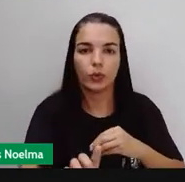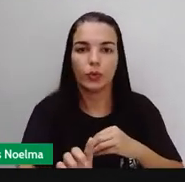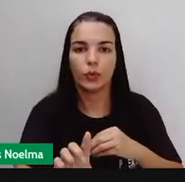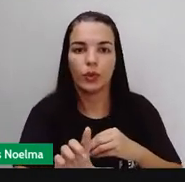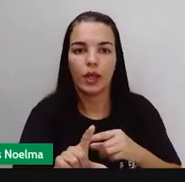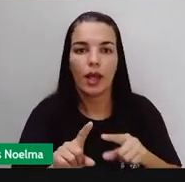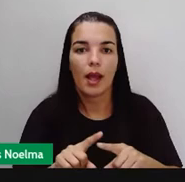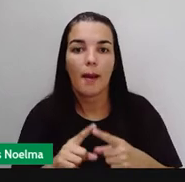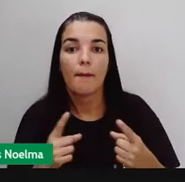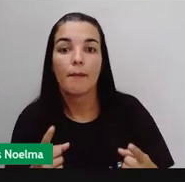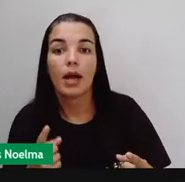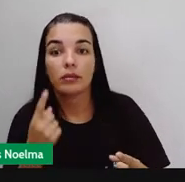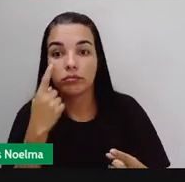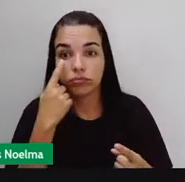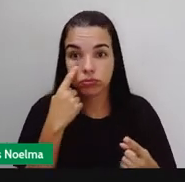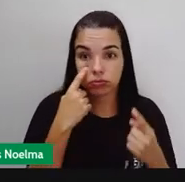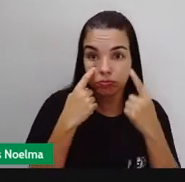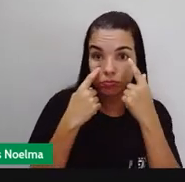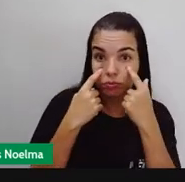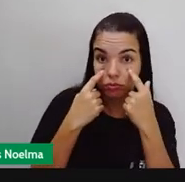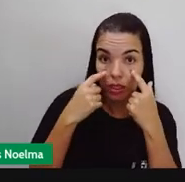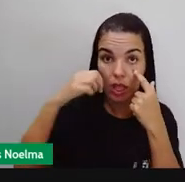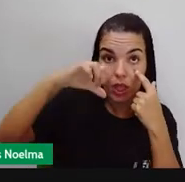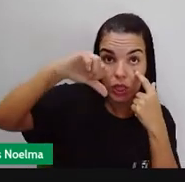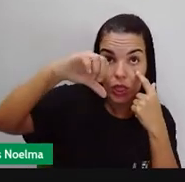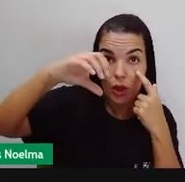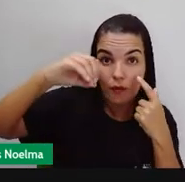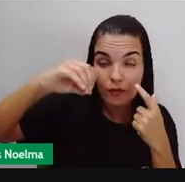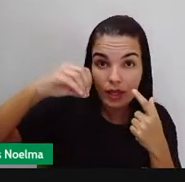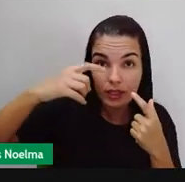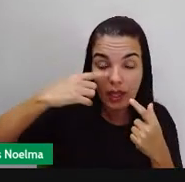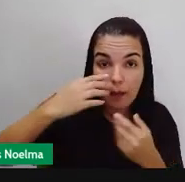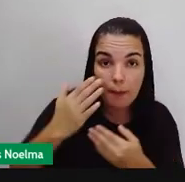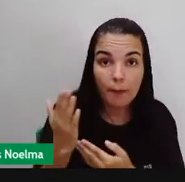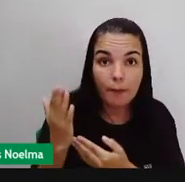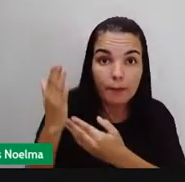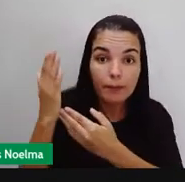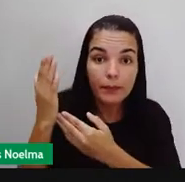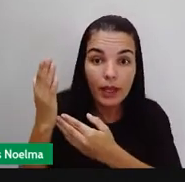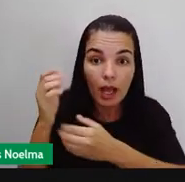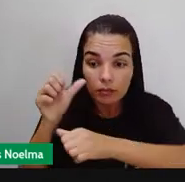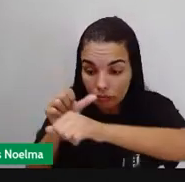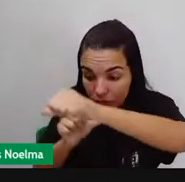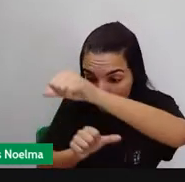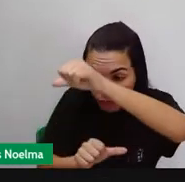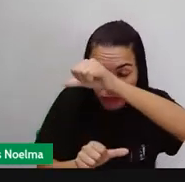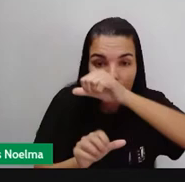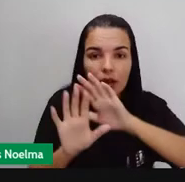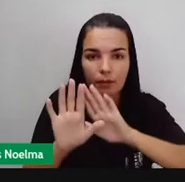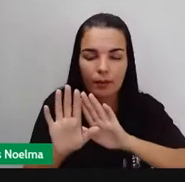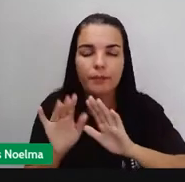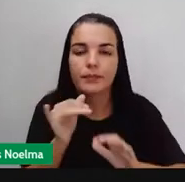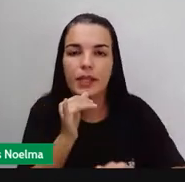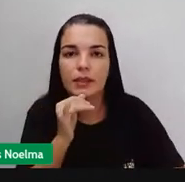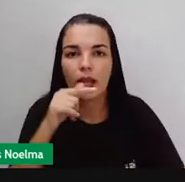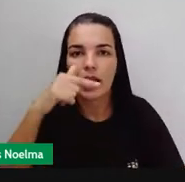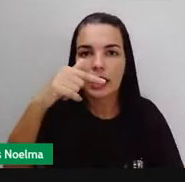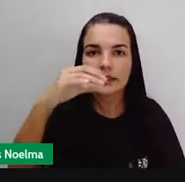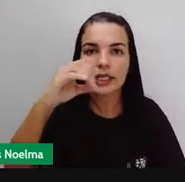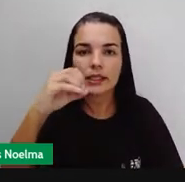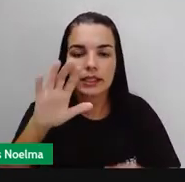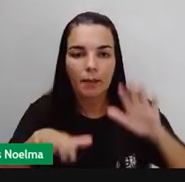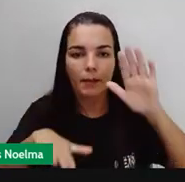Mas aqui, no mapa dos anos 90, no caso dos anos 70, quase 10 milhões